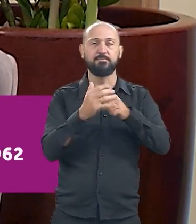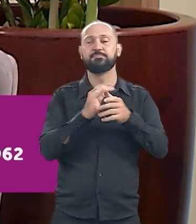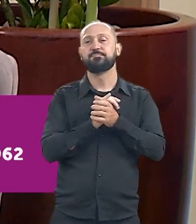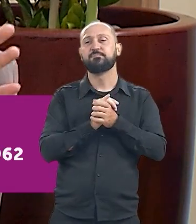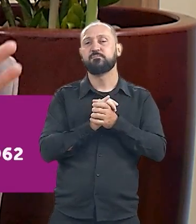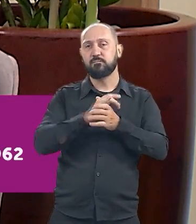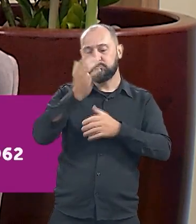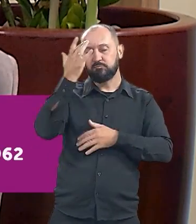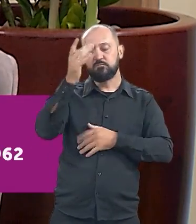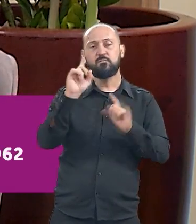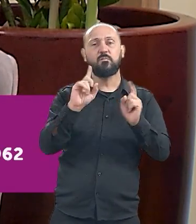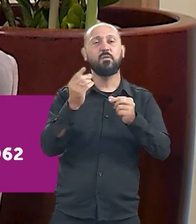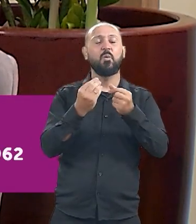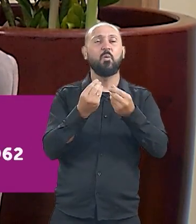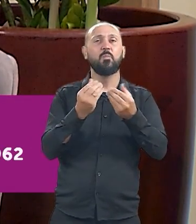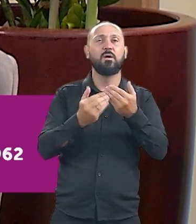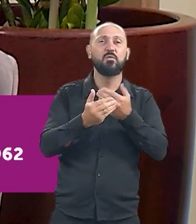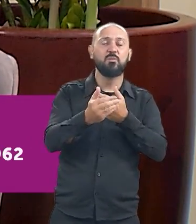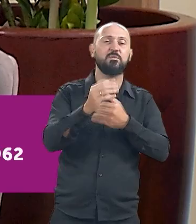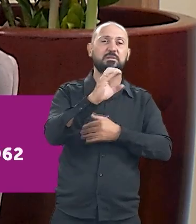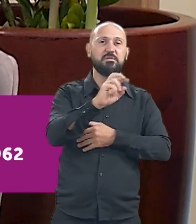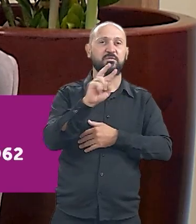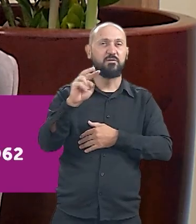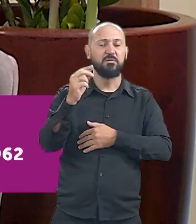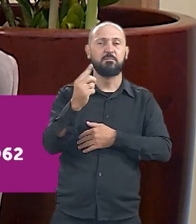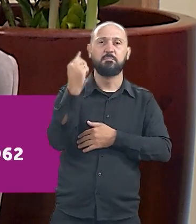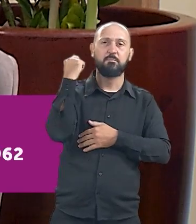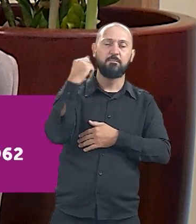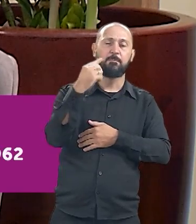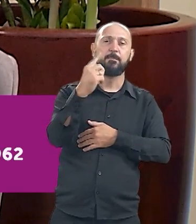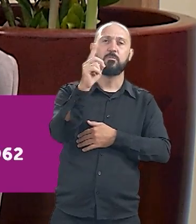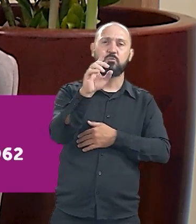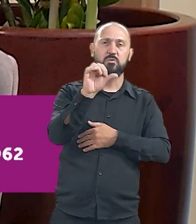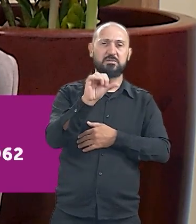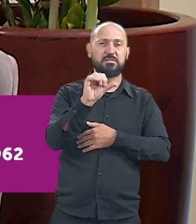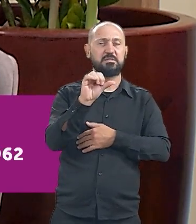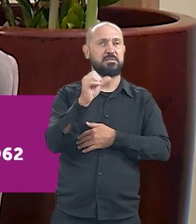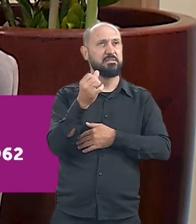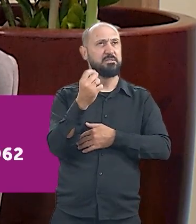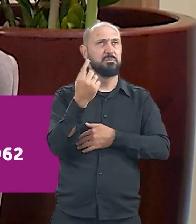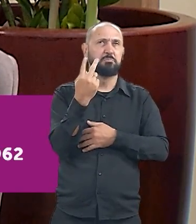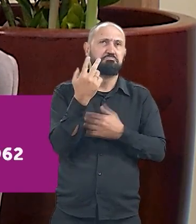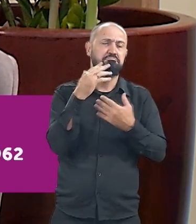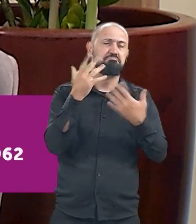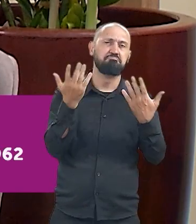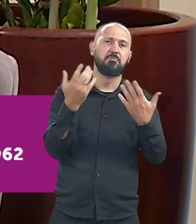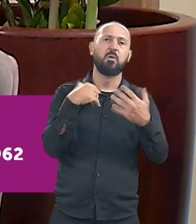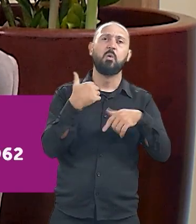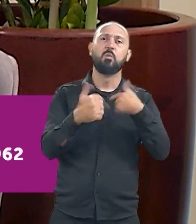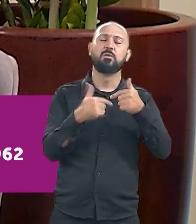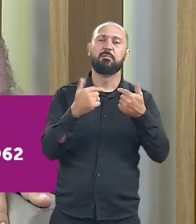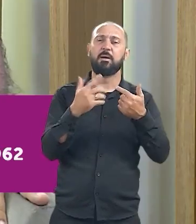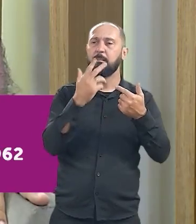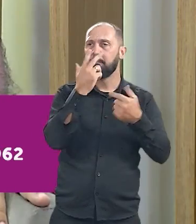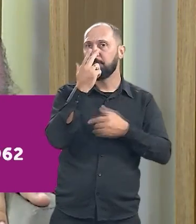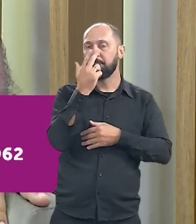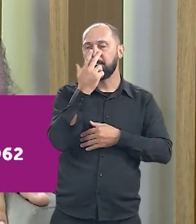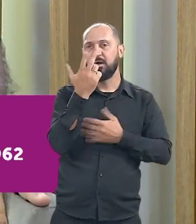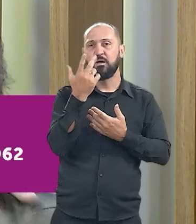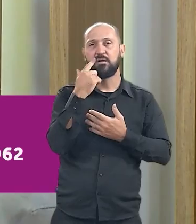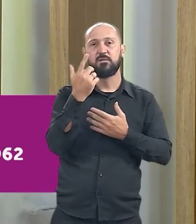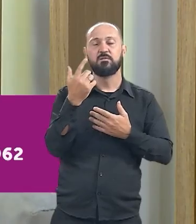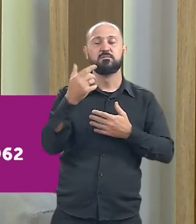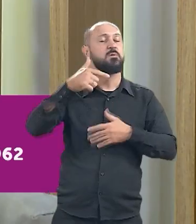do CVV, lá em 1962, Entendi. Mas eu imagino que talvez o trabalho fosse parecendo um call center. É.